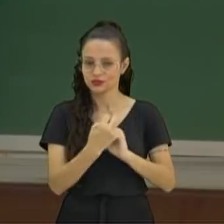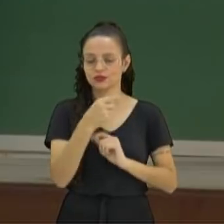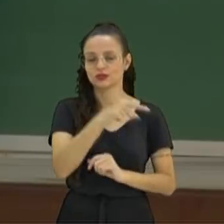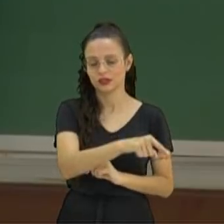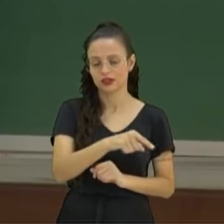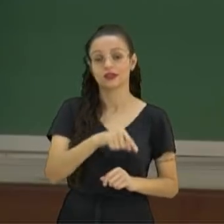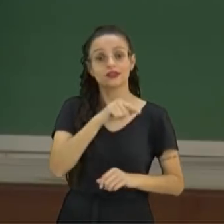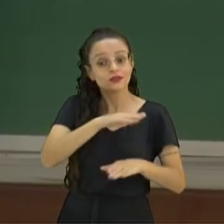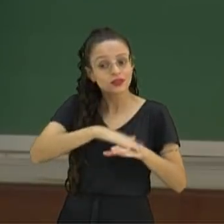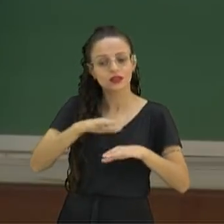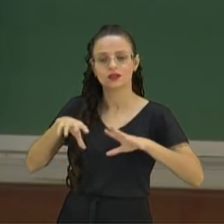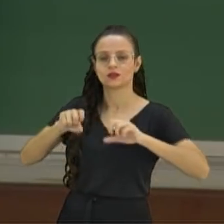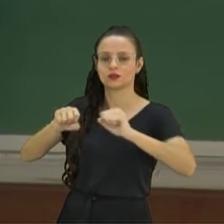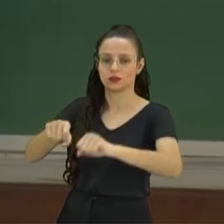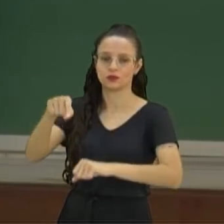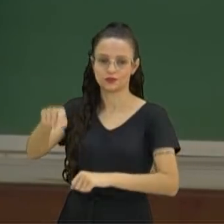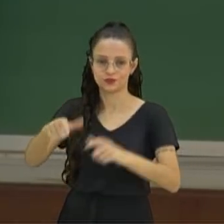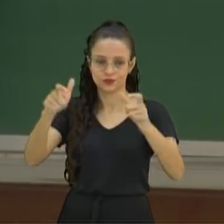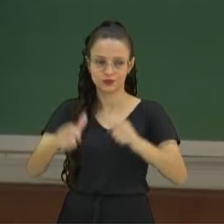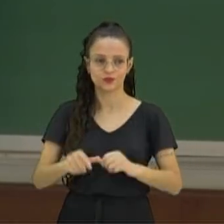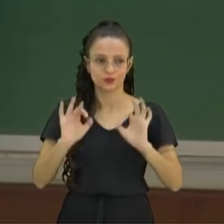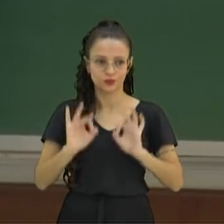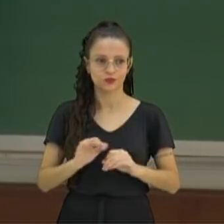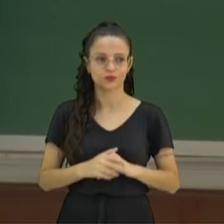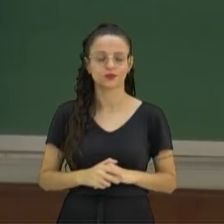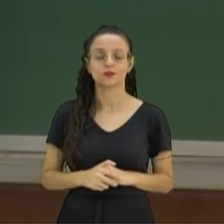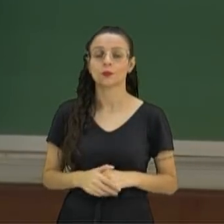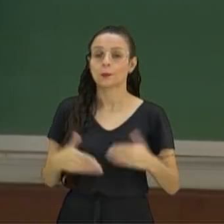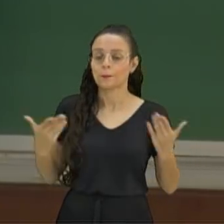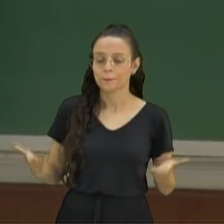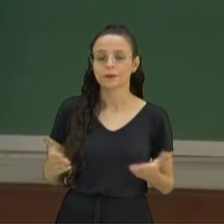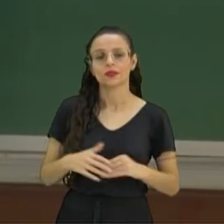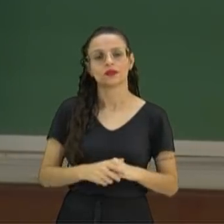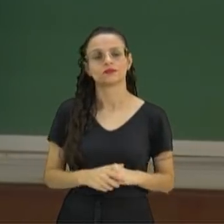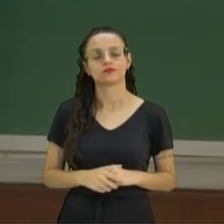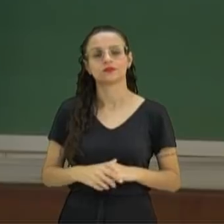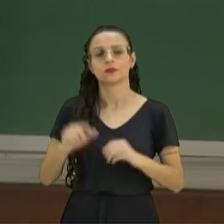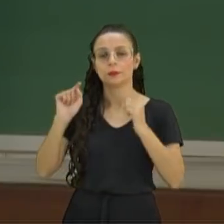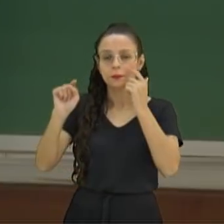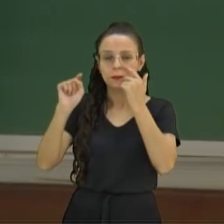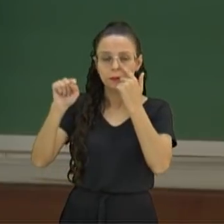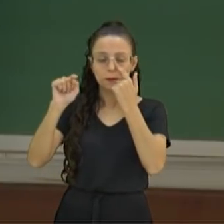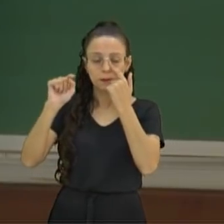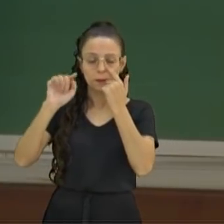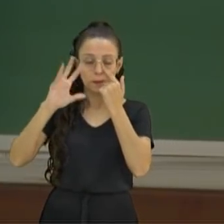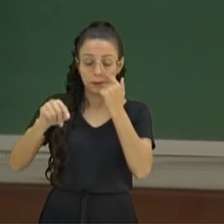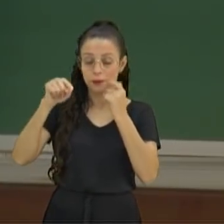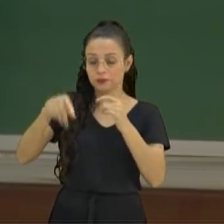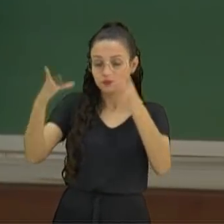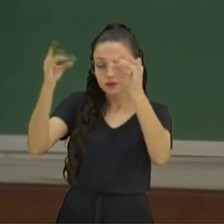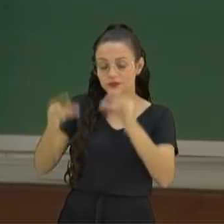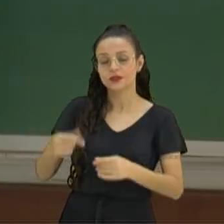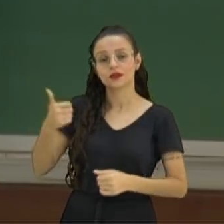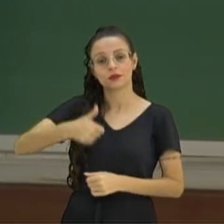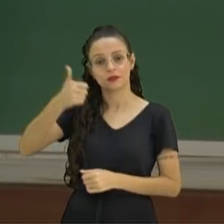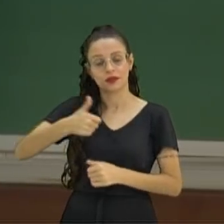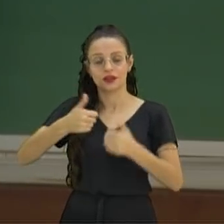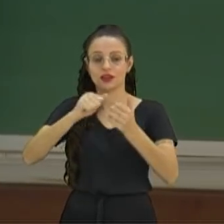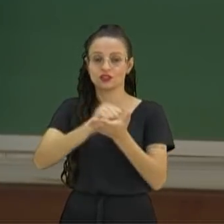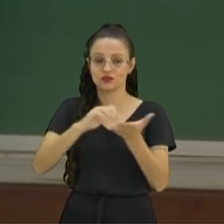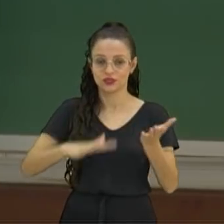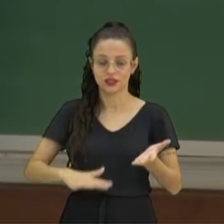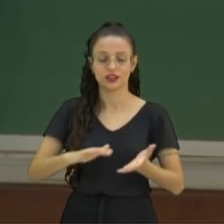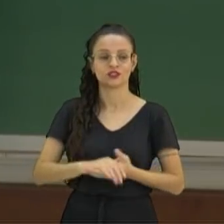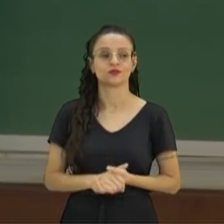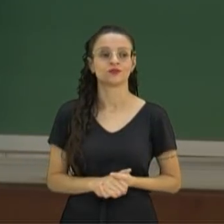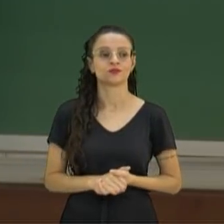que ocupou esse meio natural, certo? E aí, pensando em tudo isso, primeira atividadezinha ali da nossa